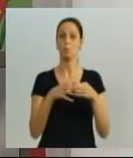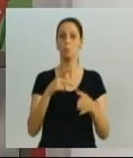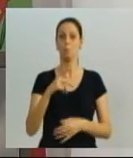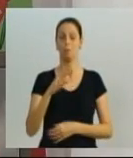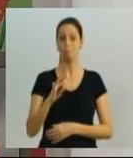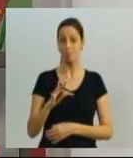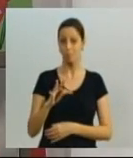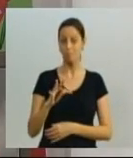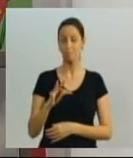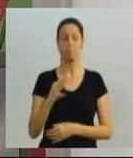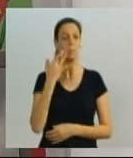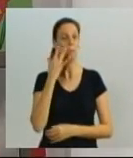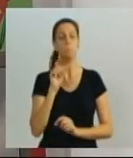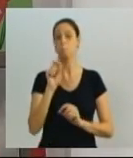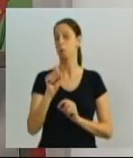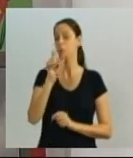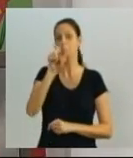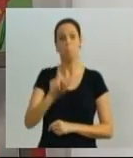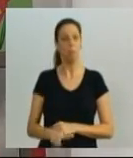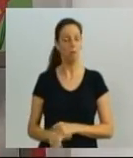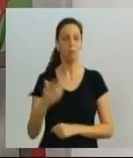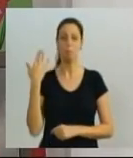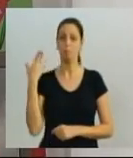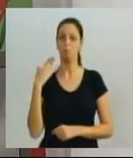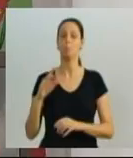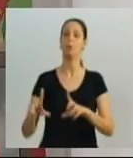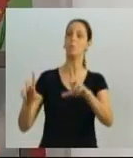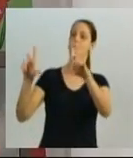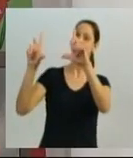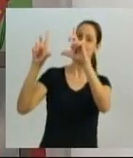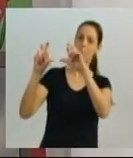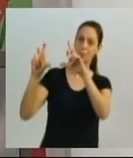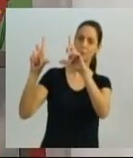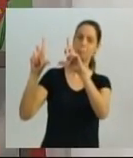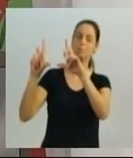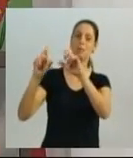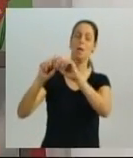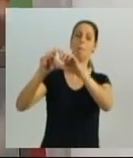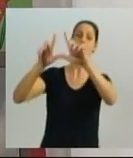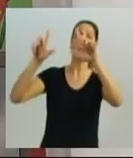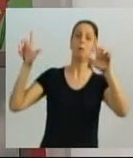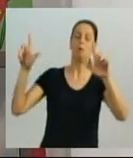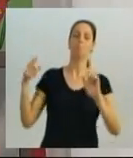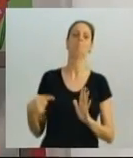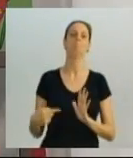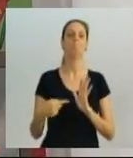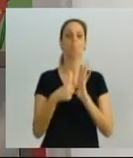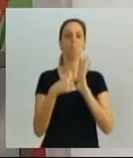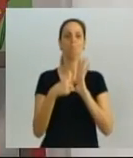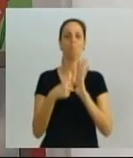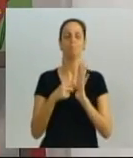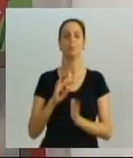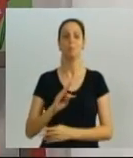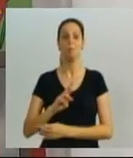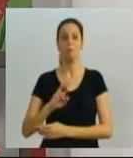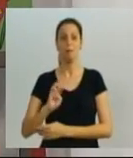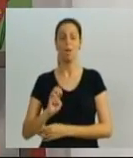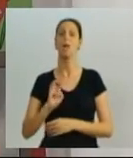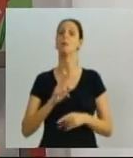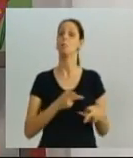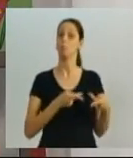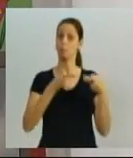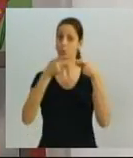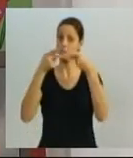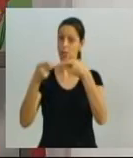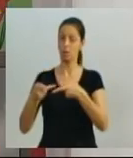PT, não sei quem na época, bateu a foto da placa, ampliou e denunciou. O TRE foi visitar